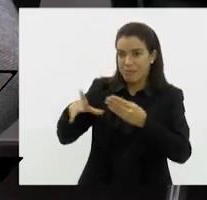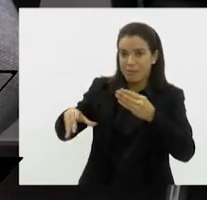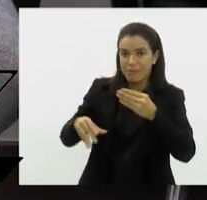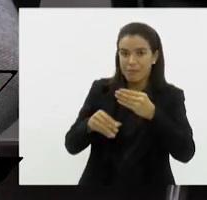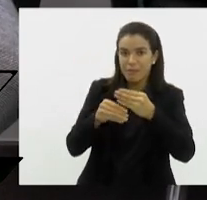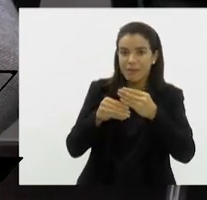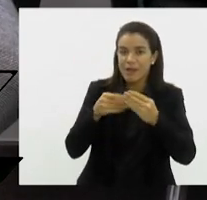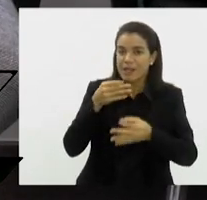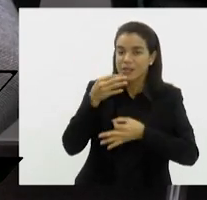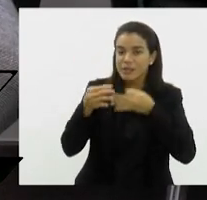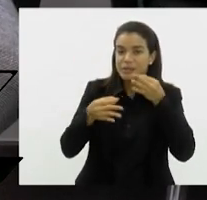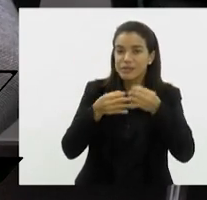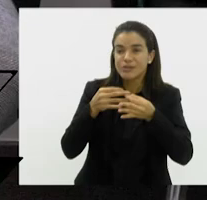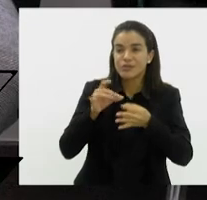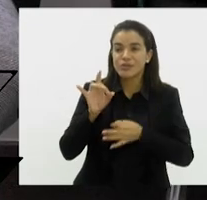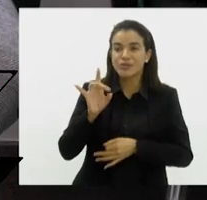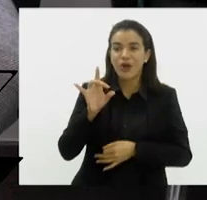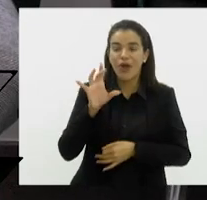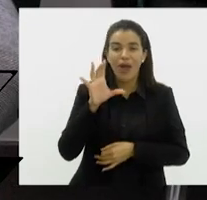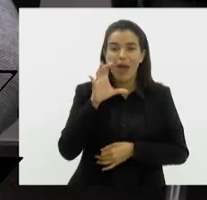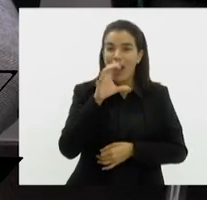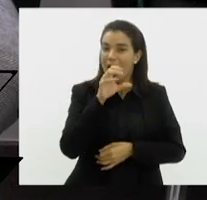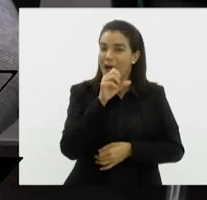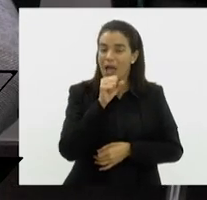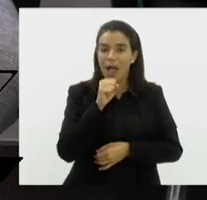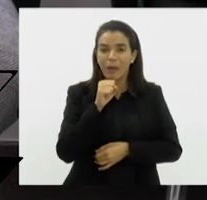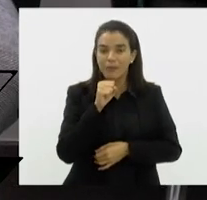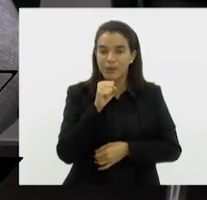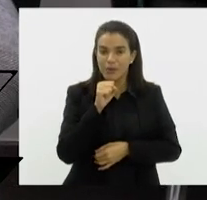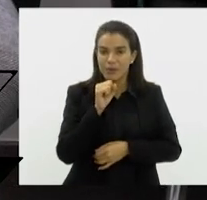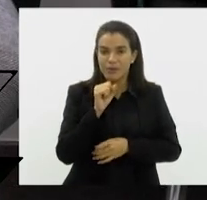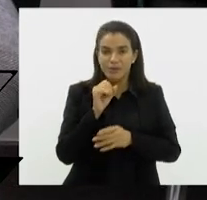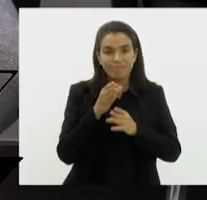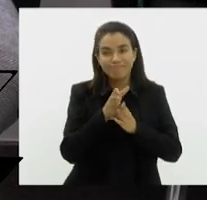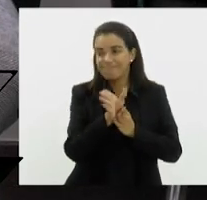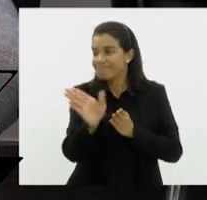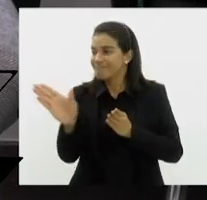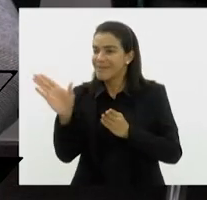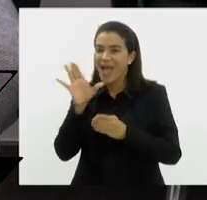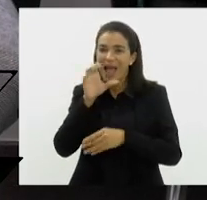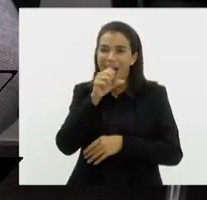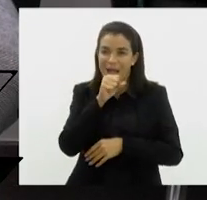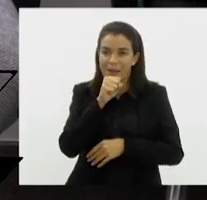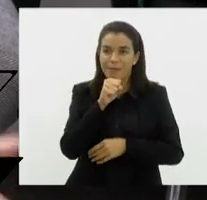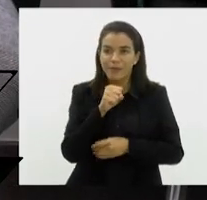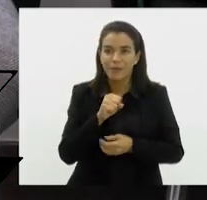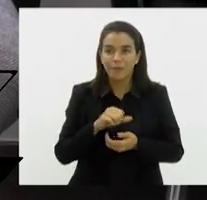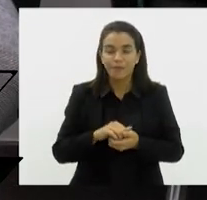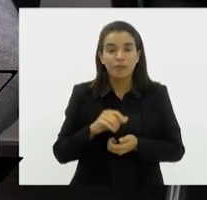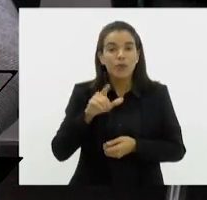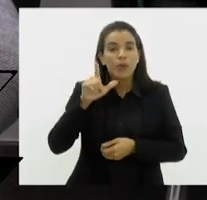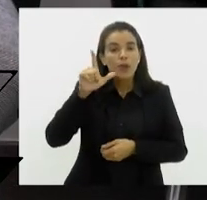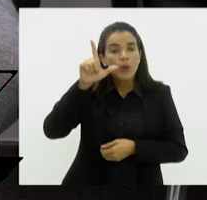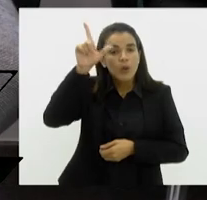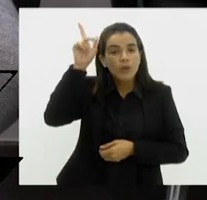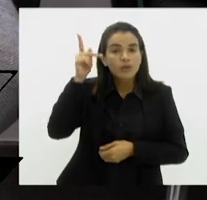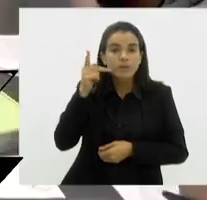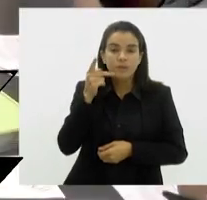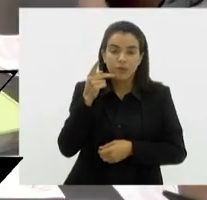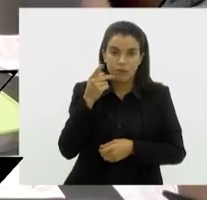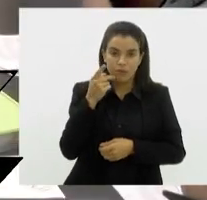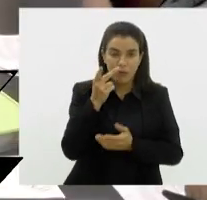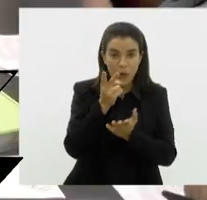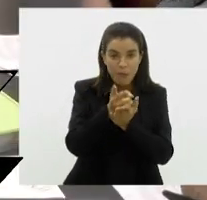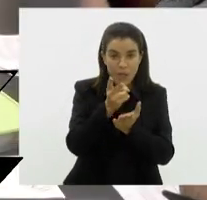uma questão só ligeiramente dispersiva, mas muito pouco. Rapidamente. Luiz Paulo, na linha de